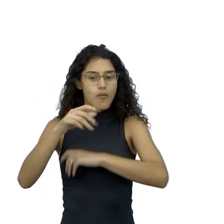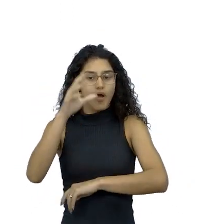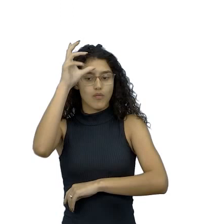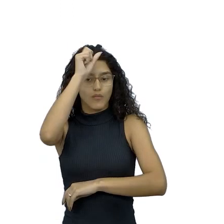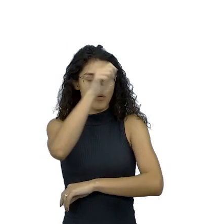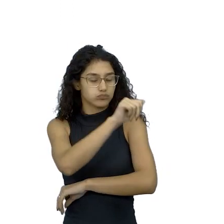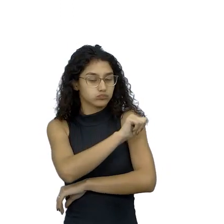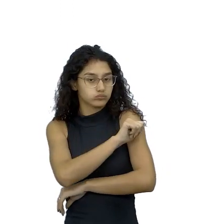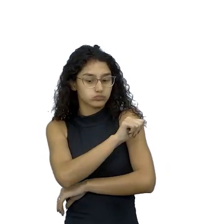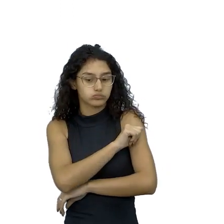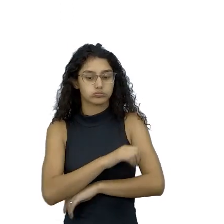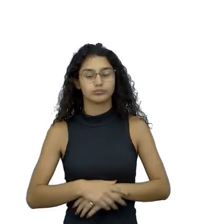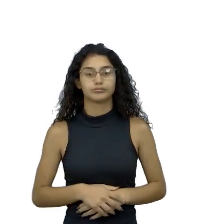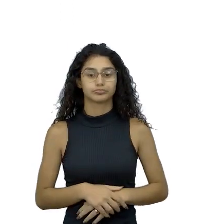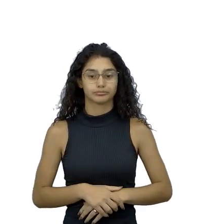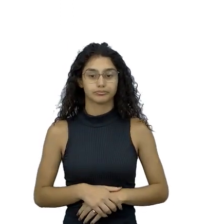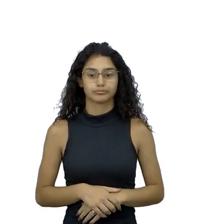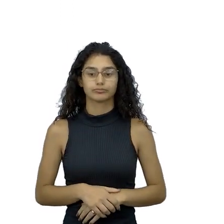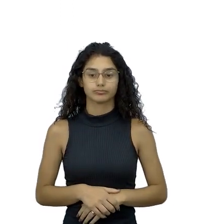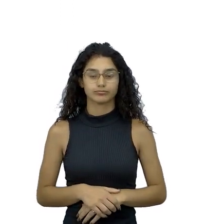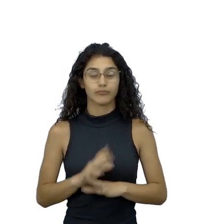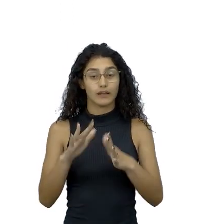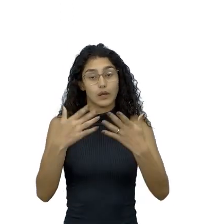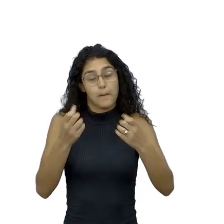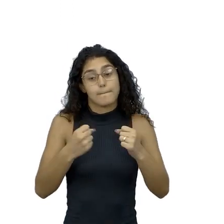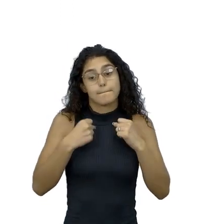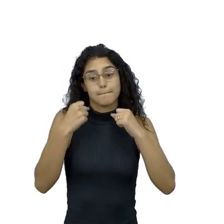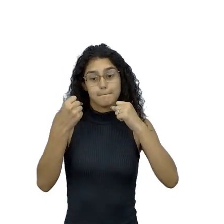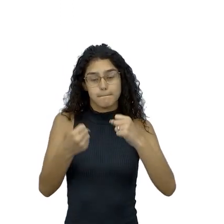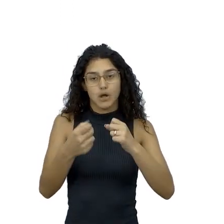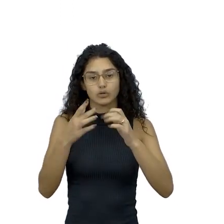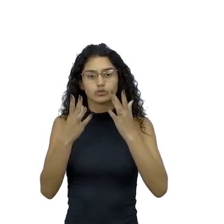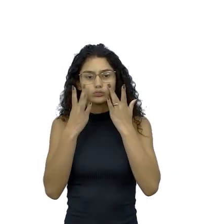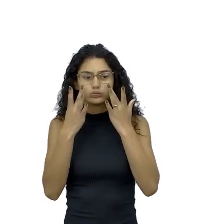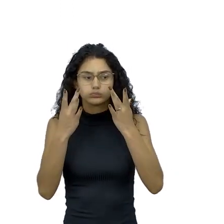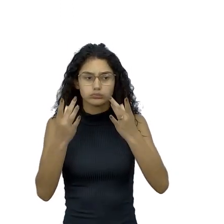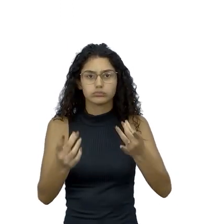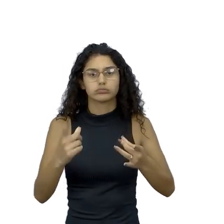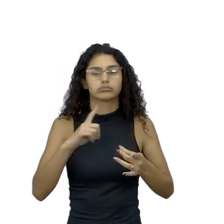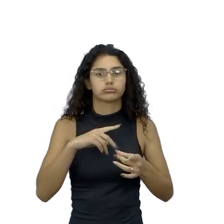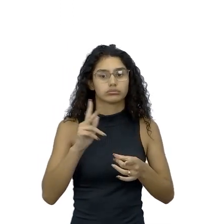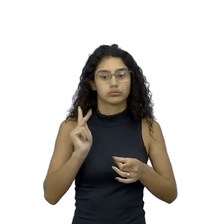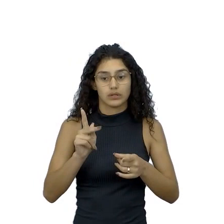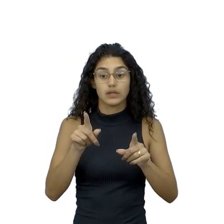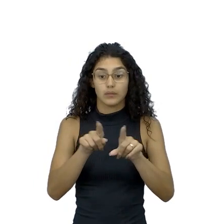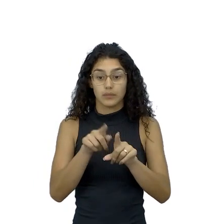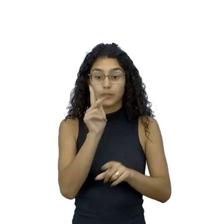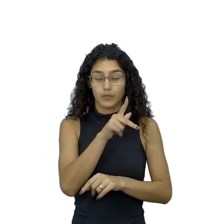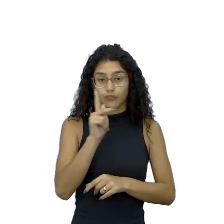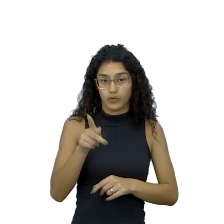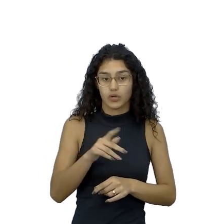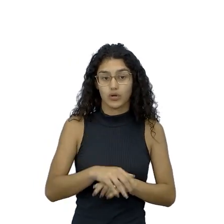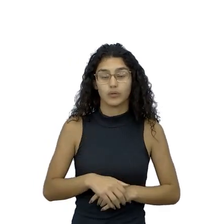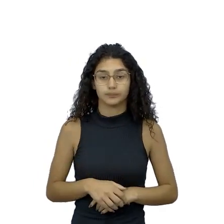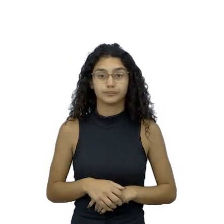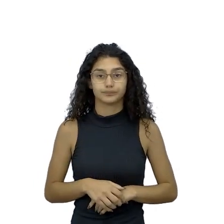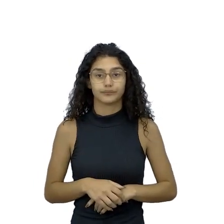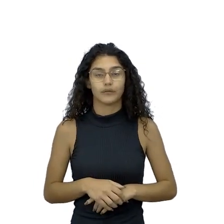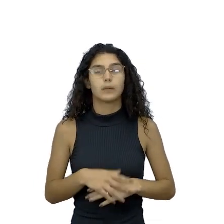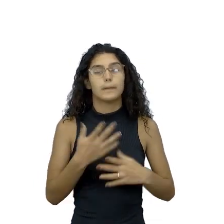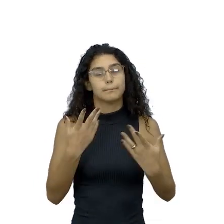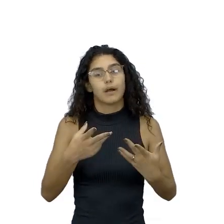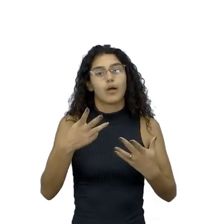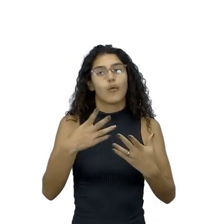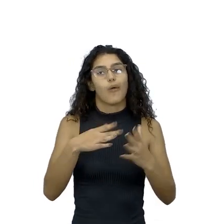né? Então, ele pode estar sempre atento, no caso, né, os professores, as professoras podem estar sempre atentos para